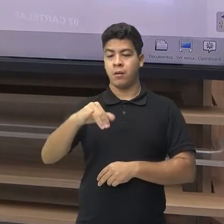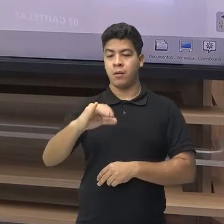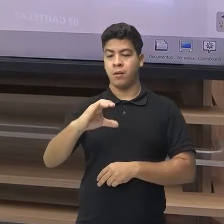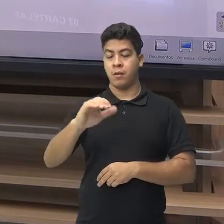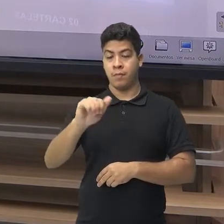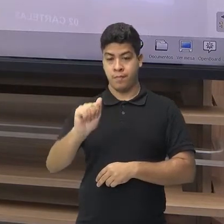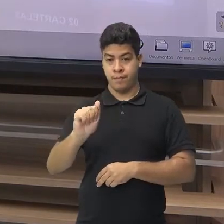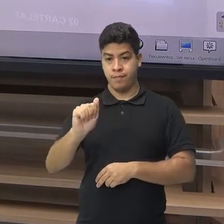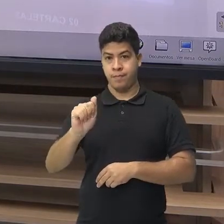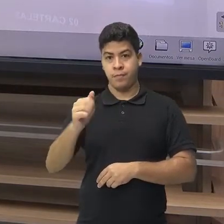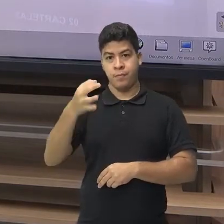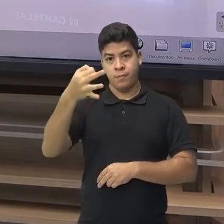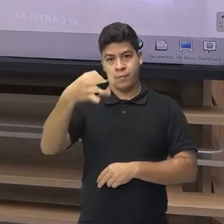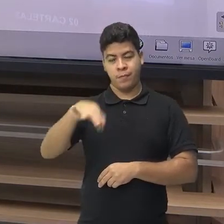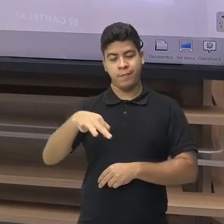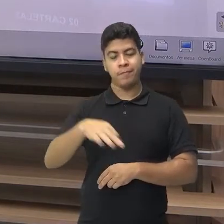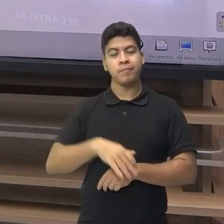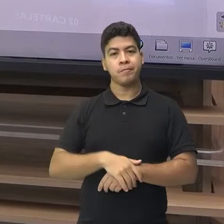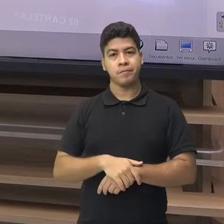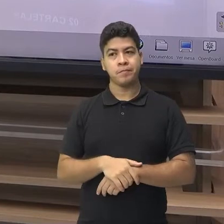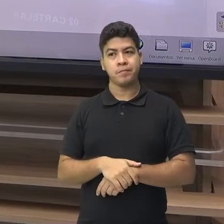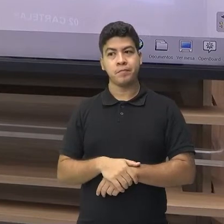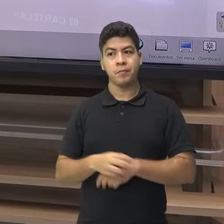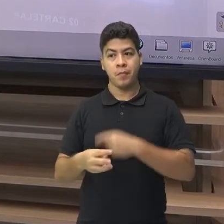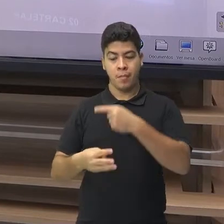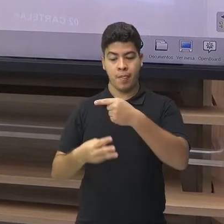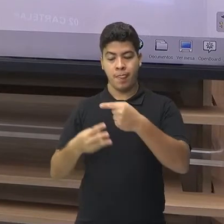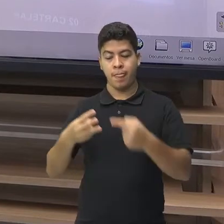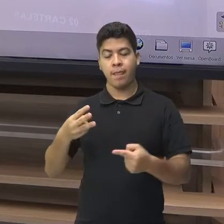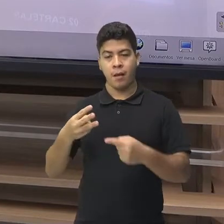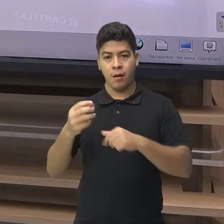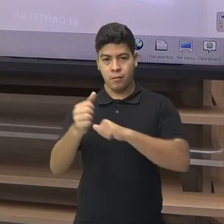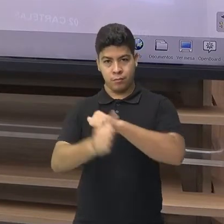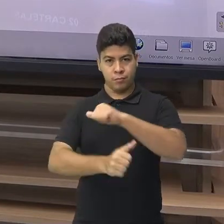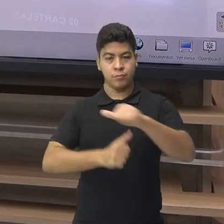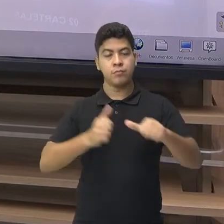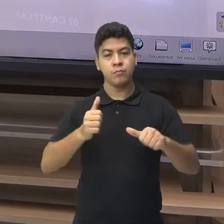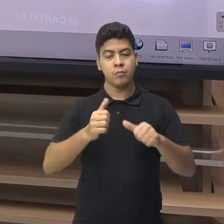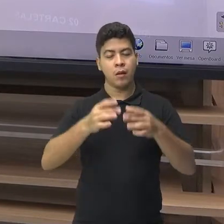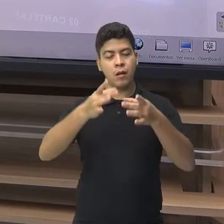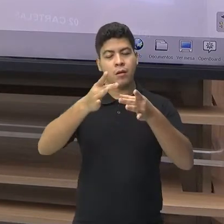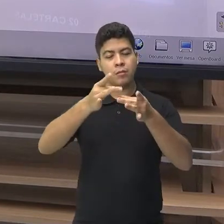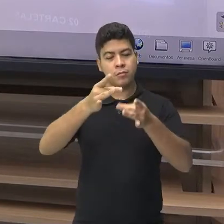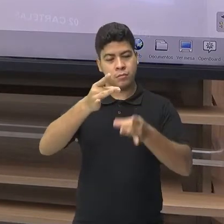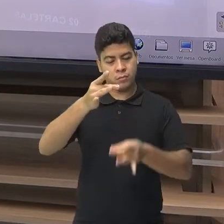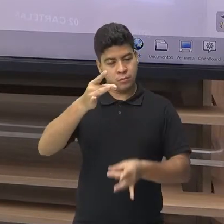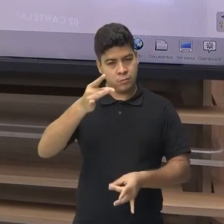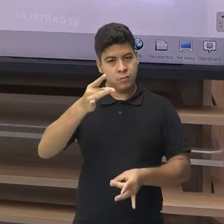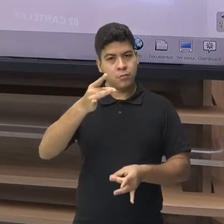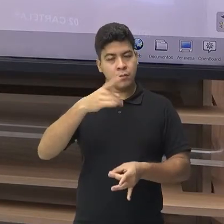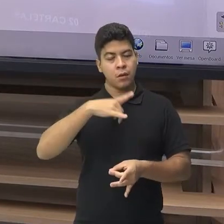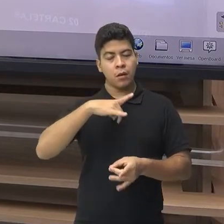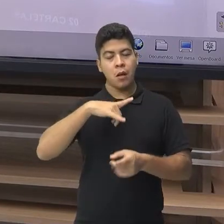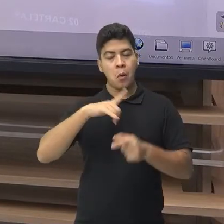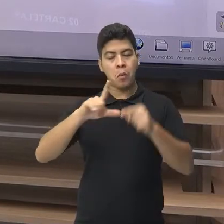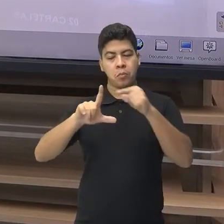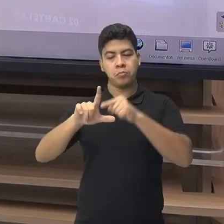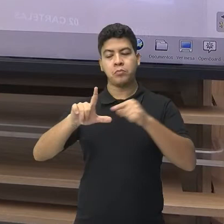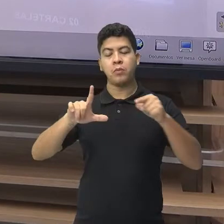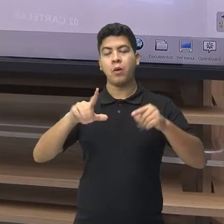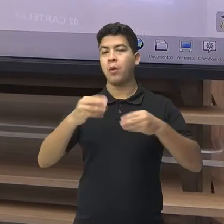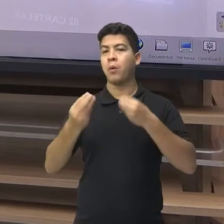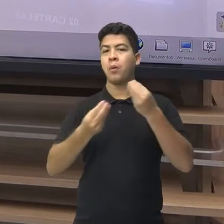gráfico. Muito bem, gente. Vimos as três transformações aí com detalhes, o formato do gráfico e como